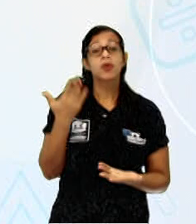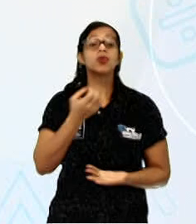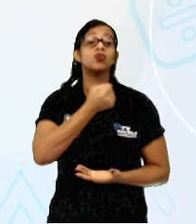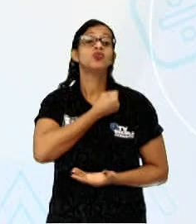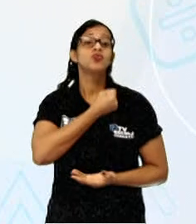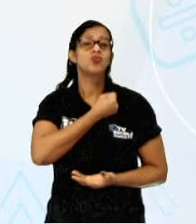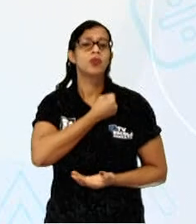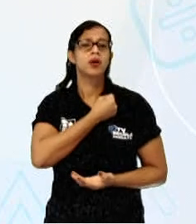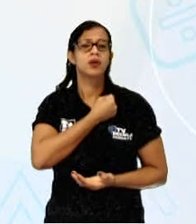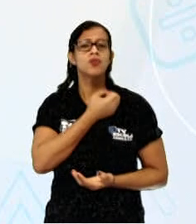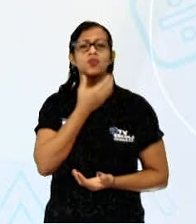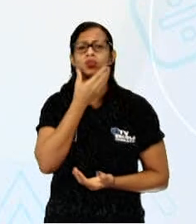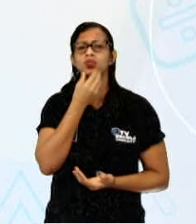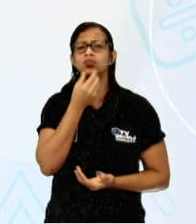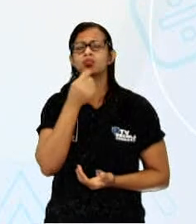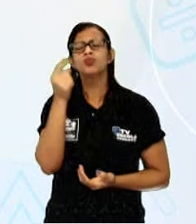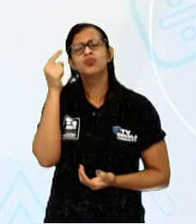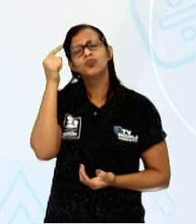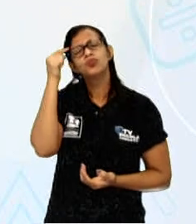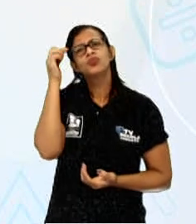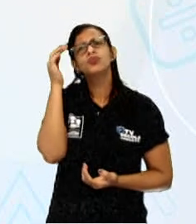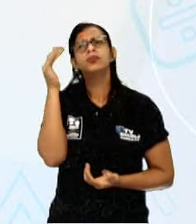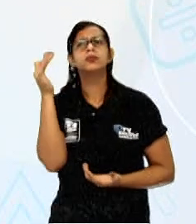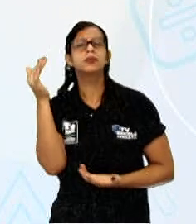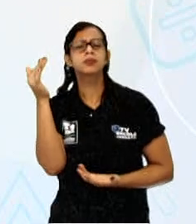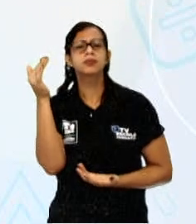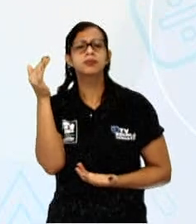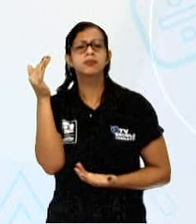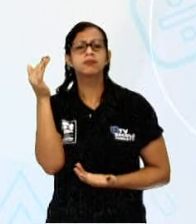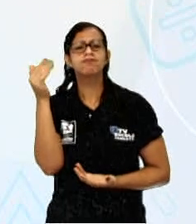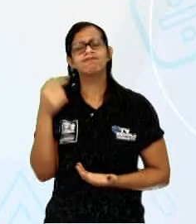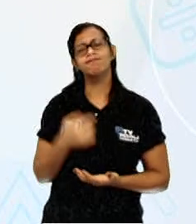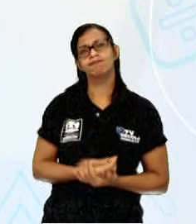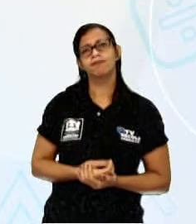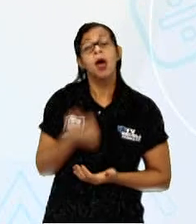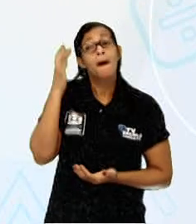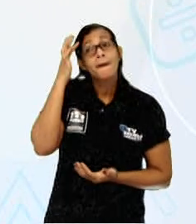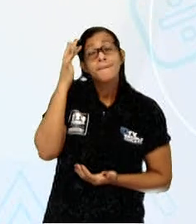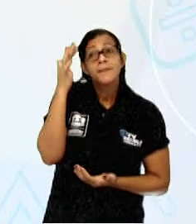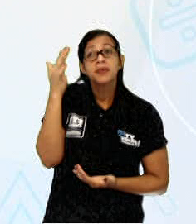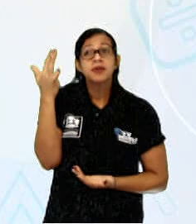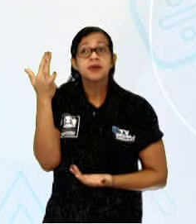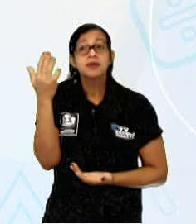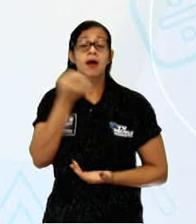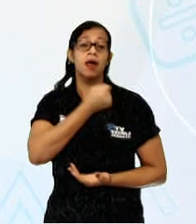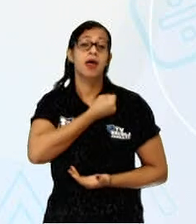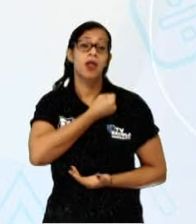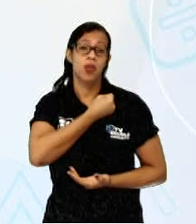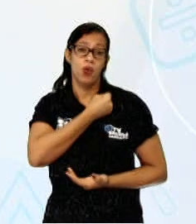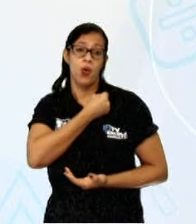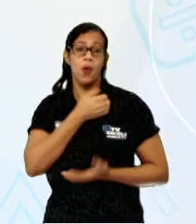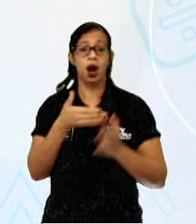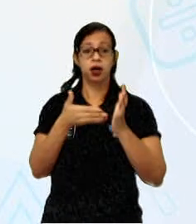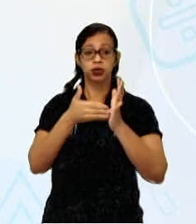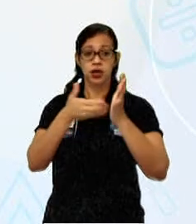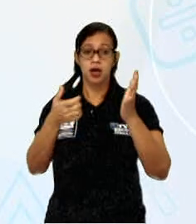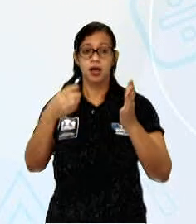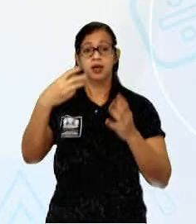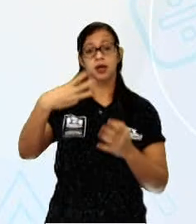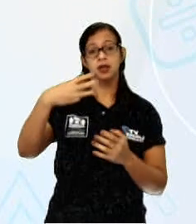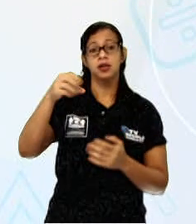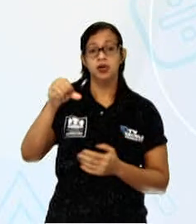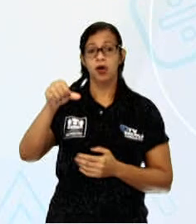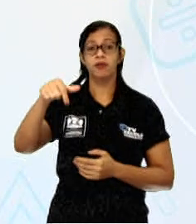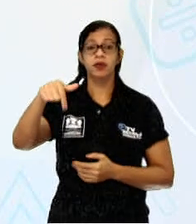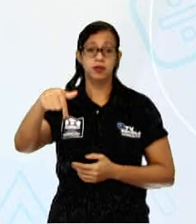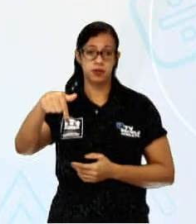pensou e olha lá o que Diogo falou pensei em um número subtrai 397 unidades desse